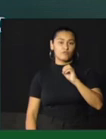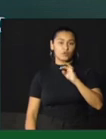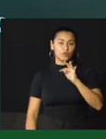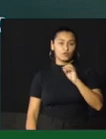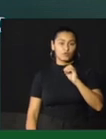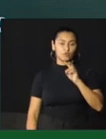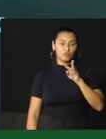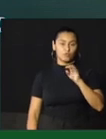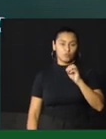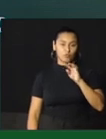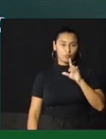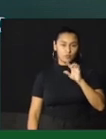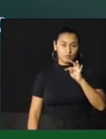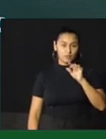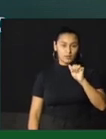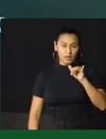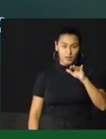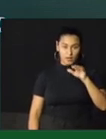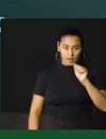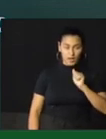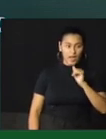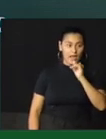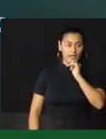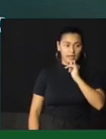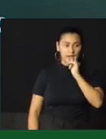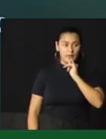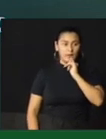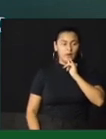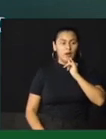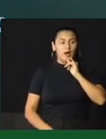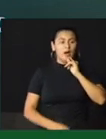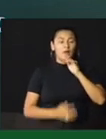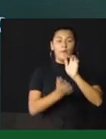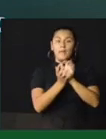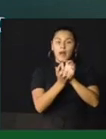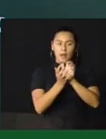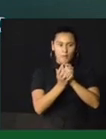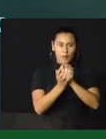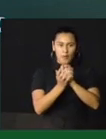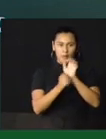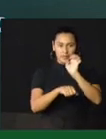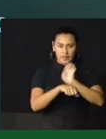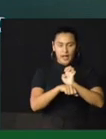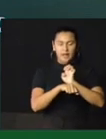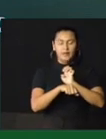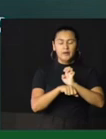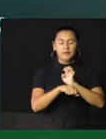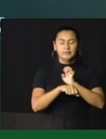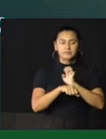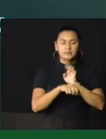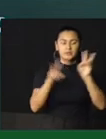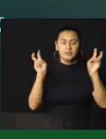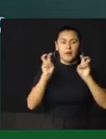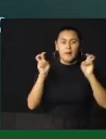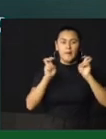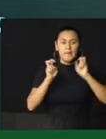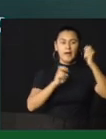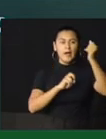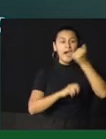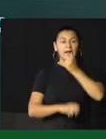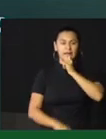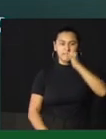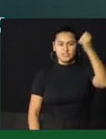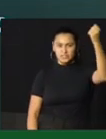no nosso na nossa Pernambuco Paulo Câmara a incidência de raios solares para Ah pra